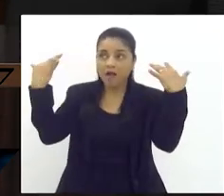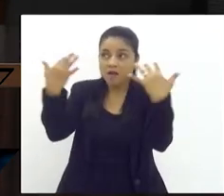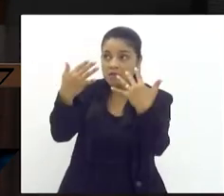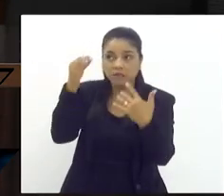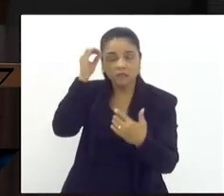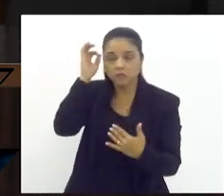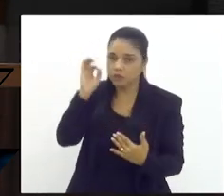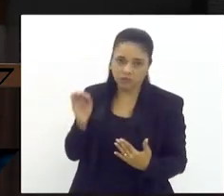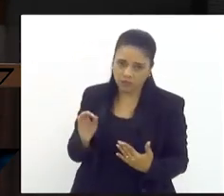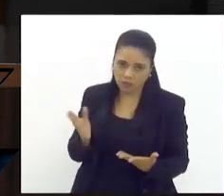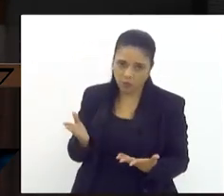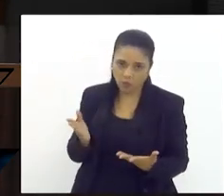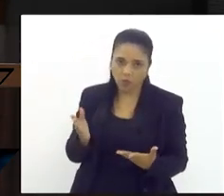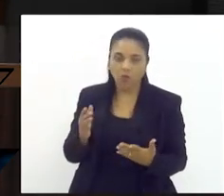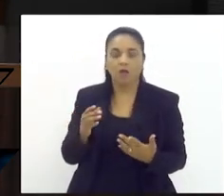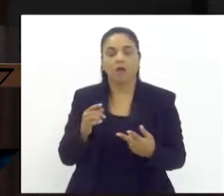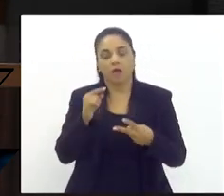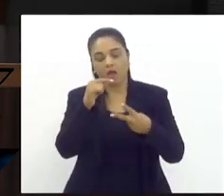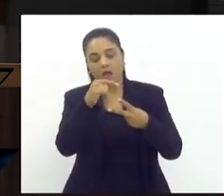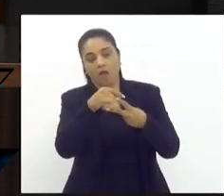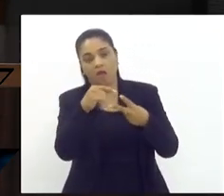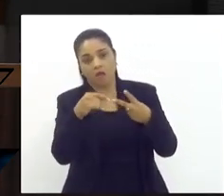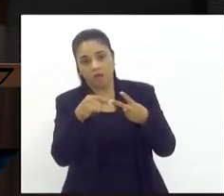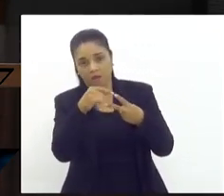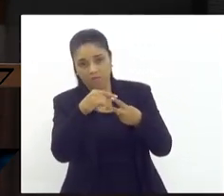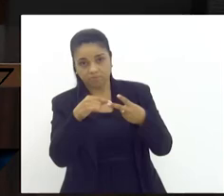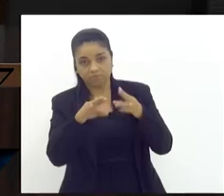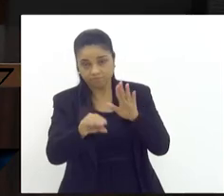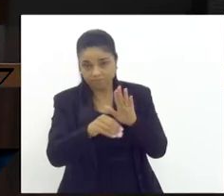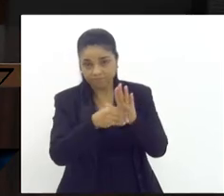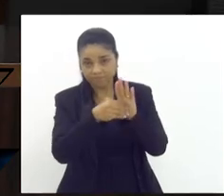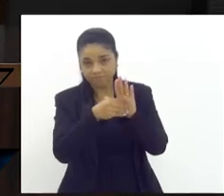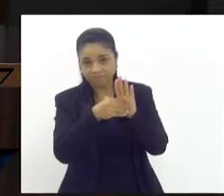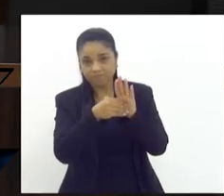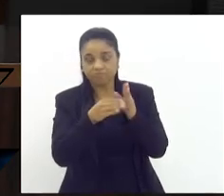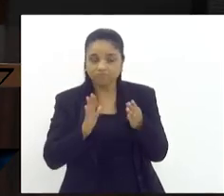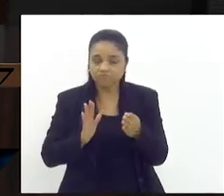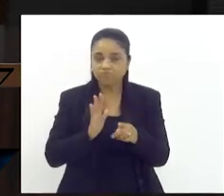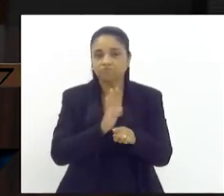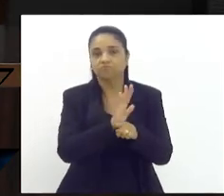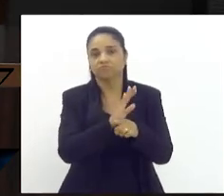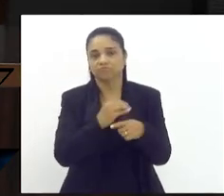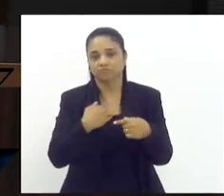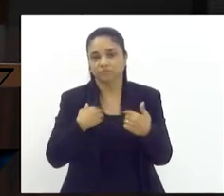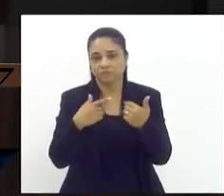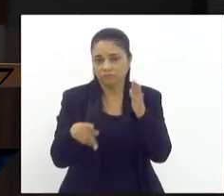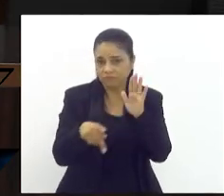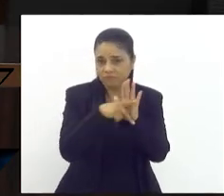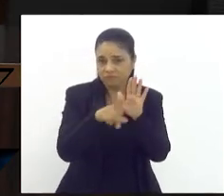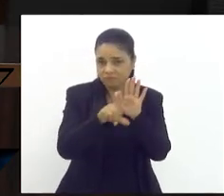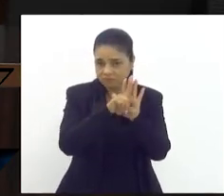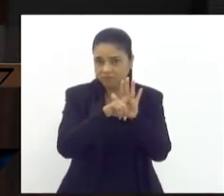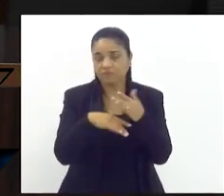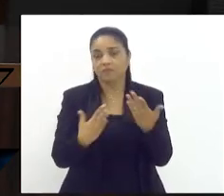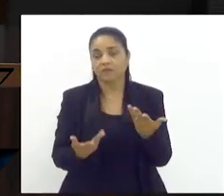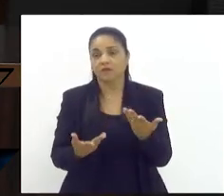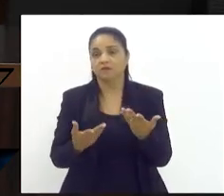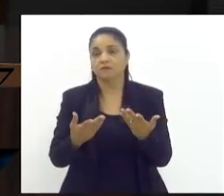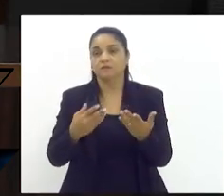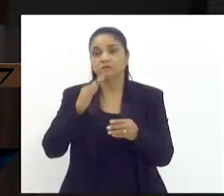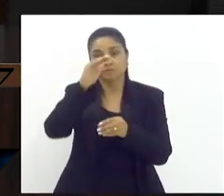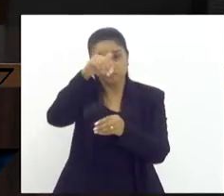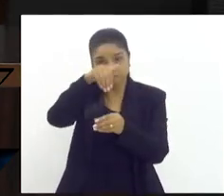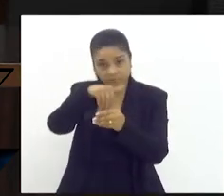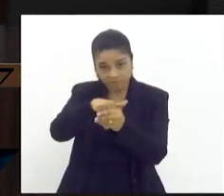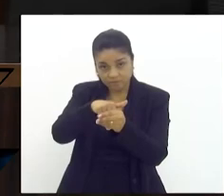tenha compre a pontuação das emendas destaque é a contribuição do projeto consignar o voto